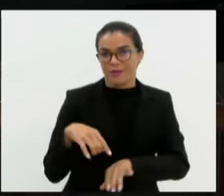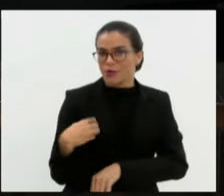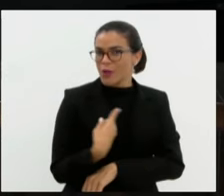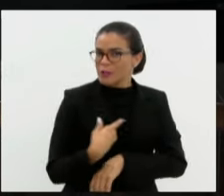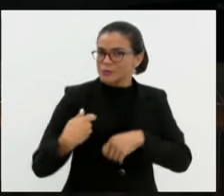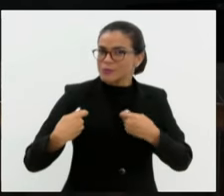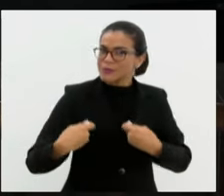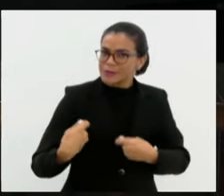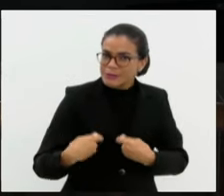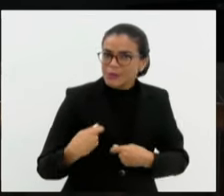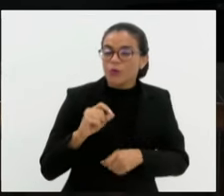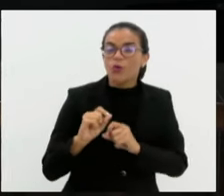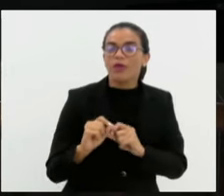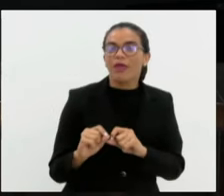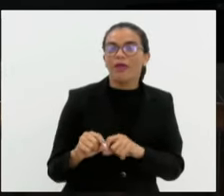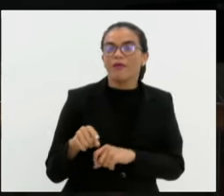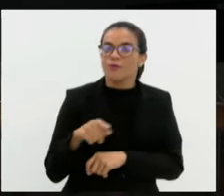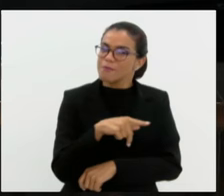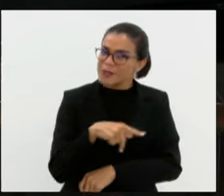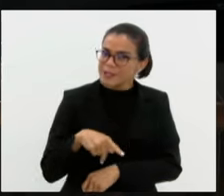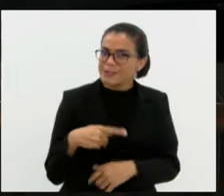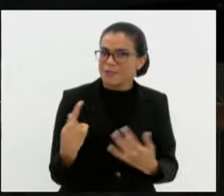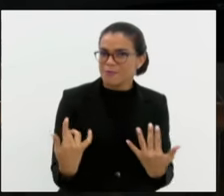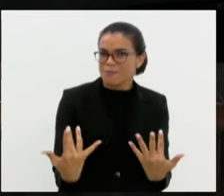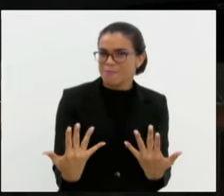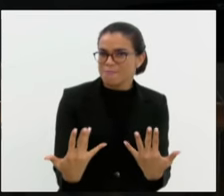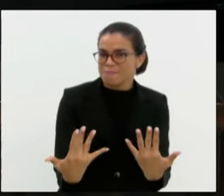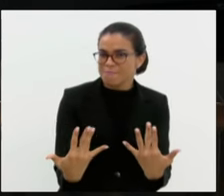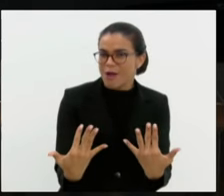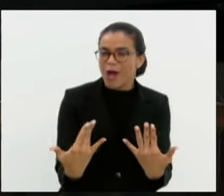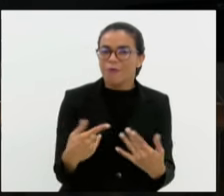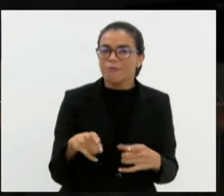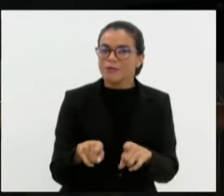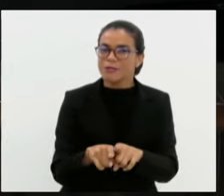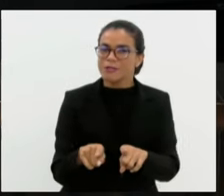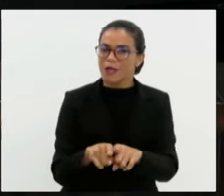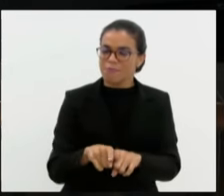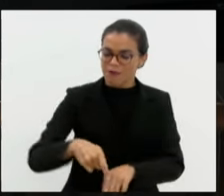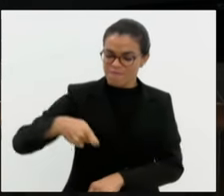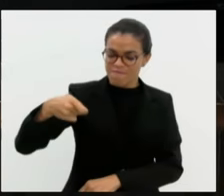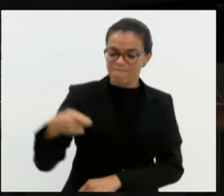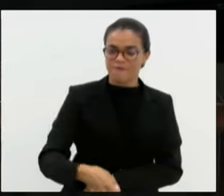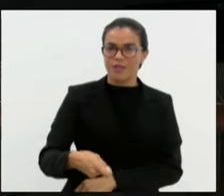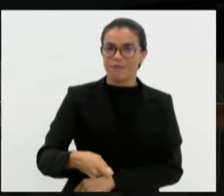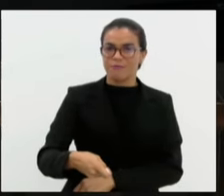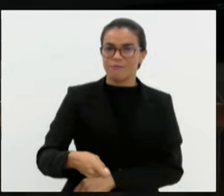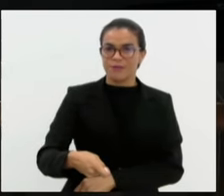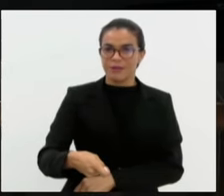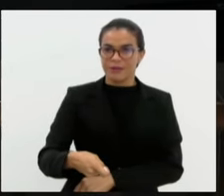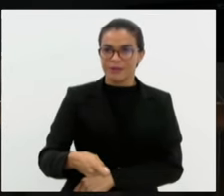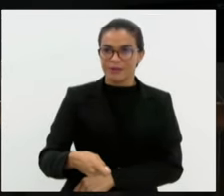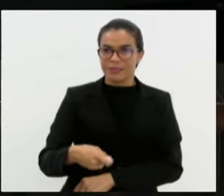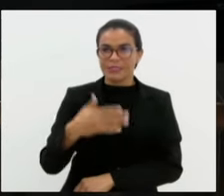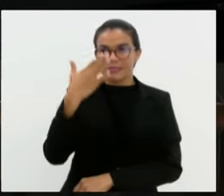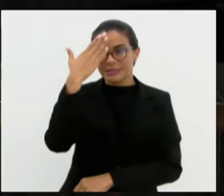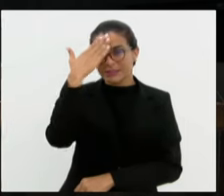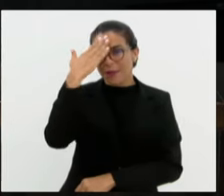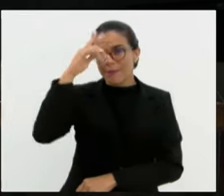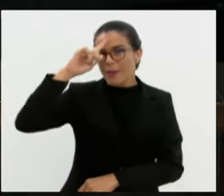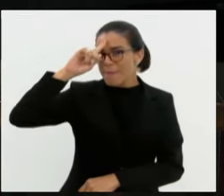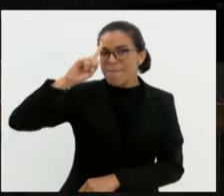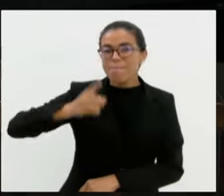tenha mão, certo? E tenha palavra e mão firme, e que saiba que aqui quem manda na casa